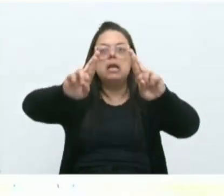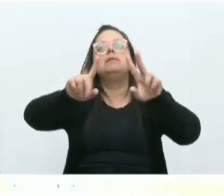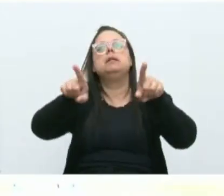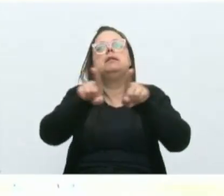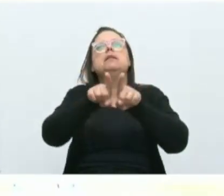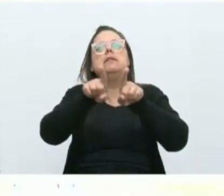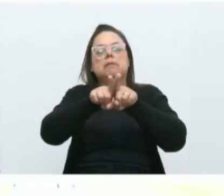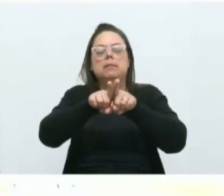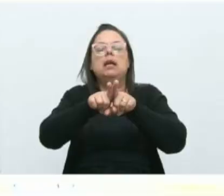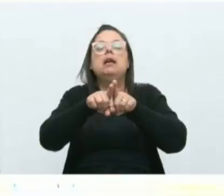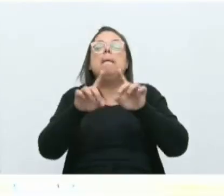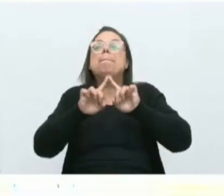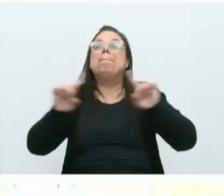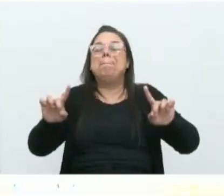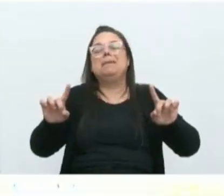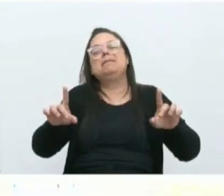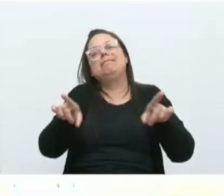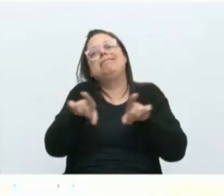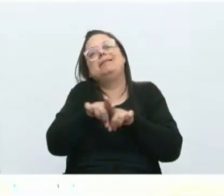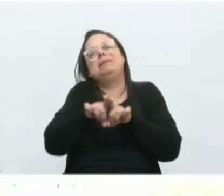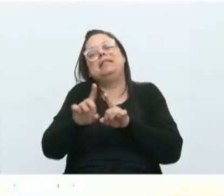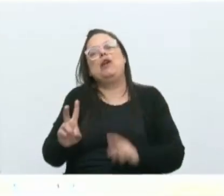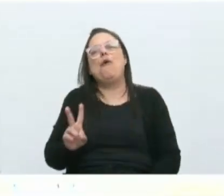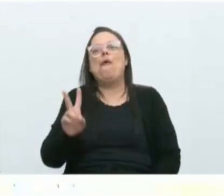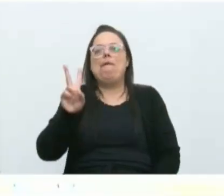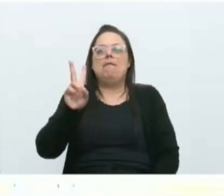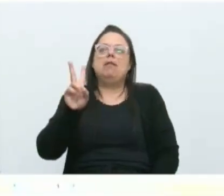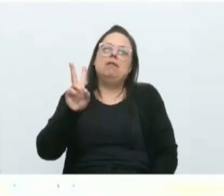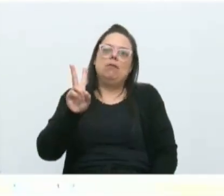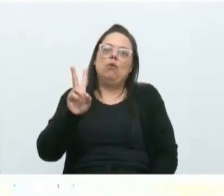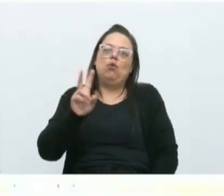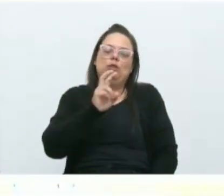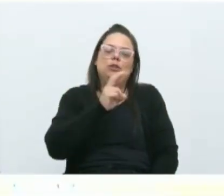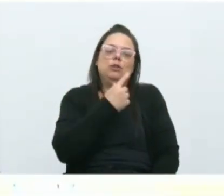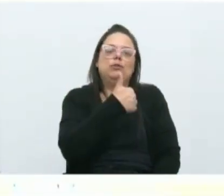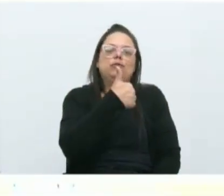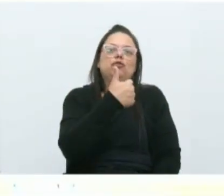respeitadas e cumpridas, mas ela tem um valor previsto de